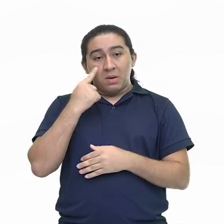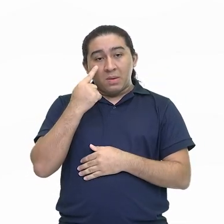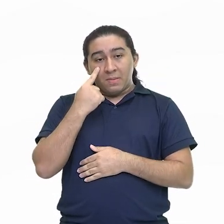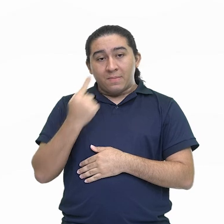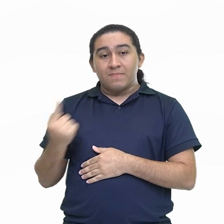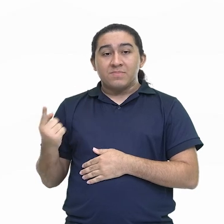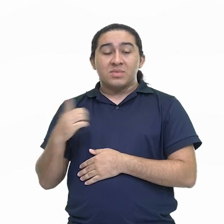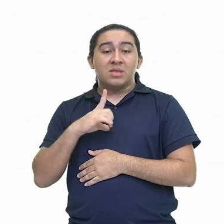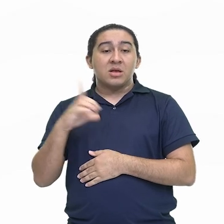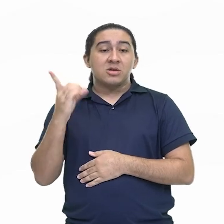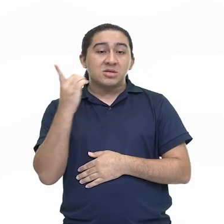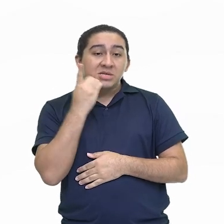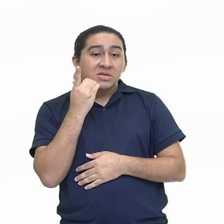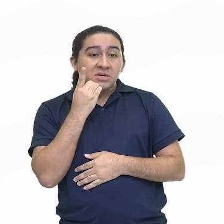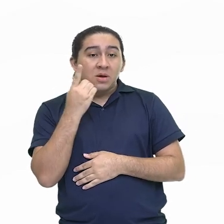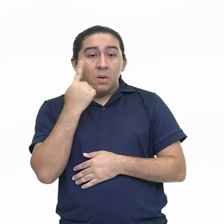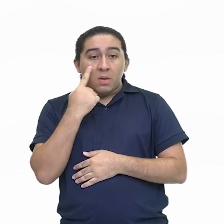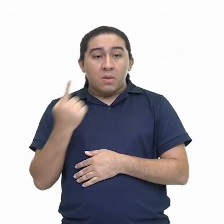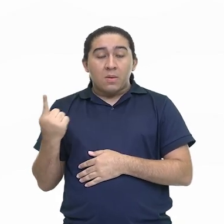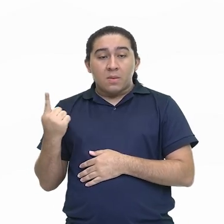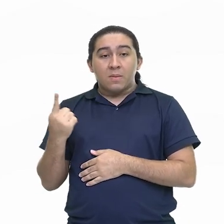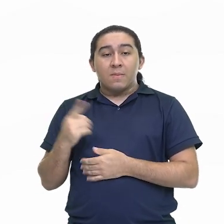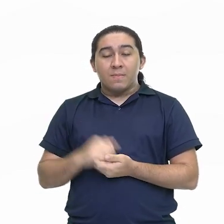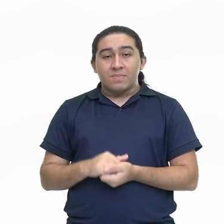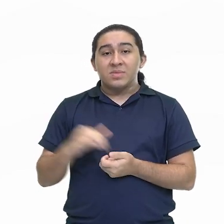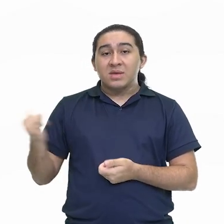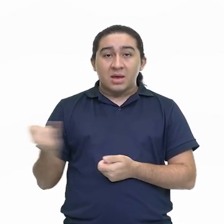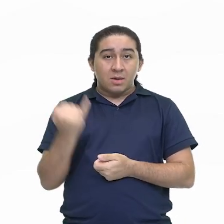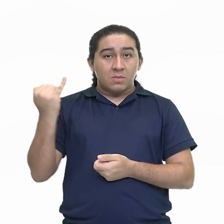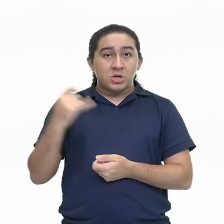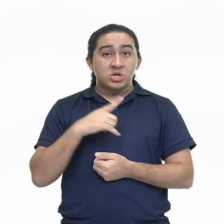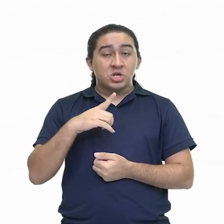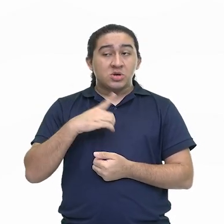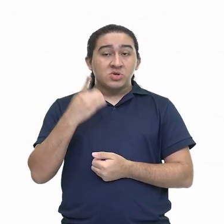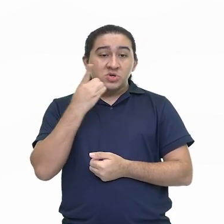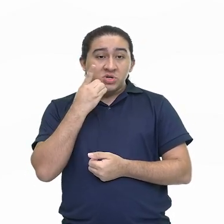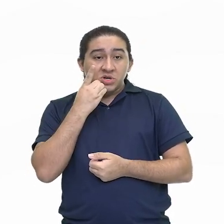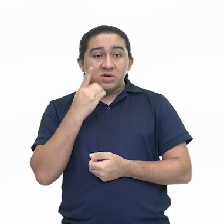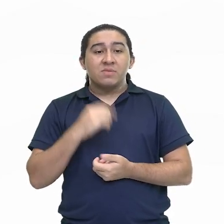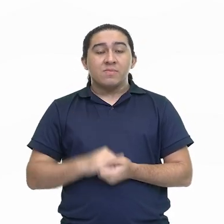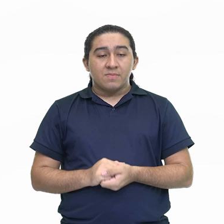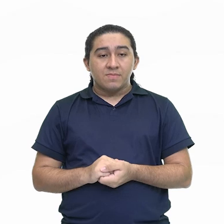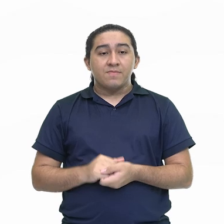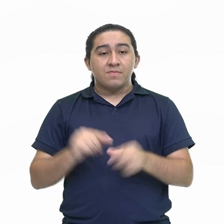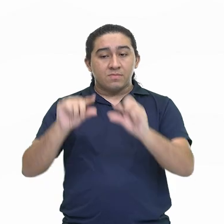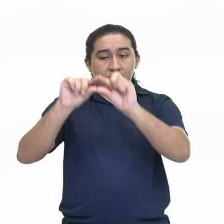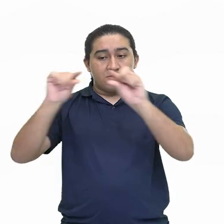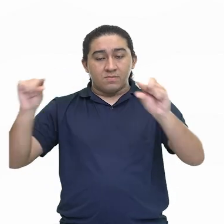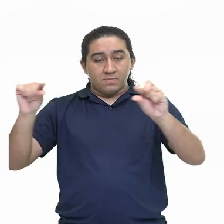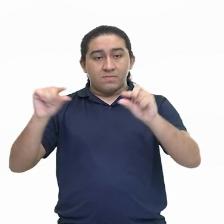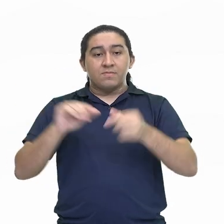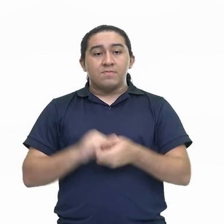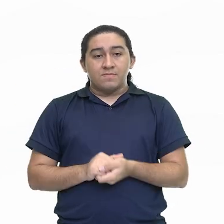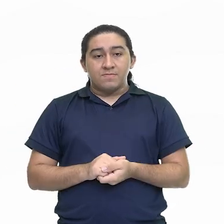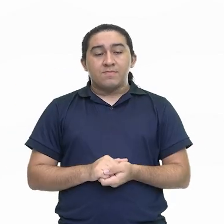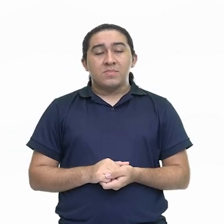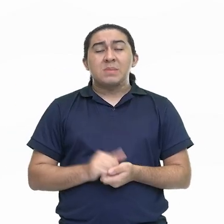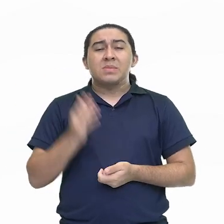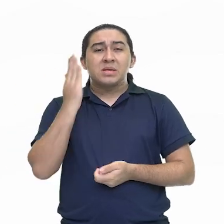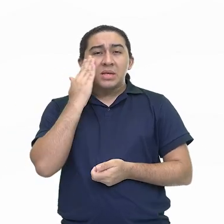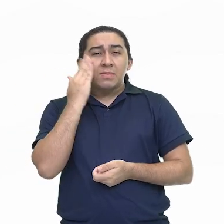tem a data também, que é muito importante, a data, né, que está se escrevendo, para saber